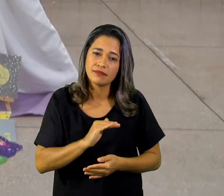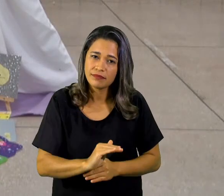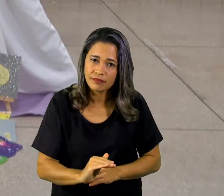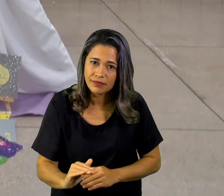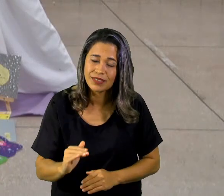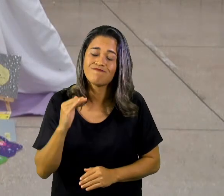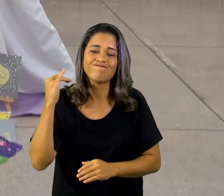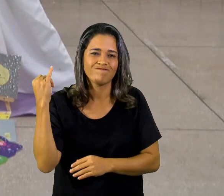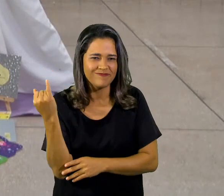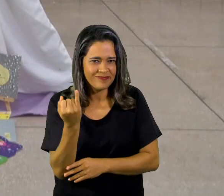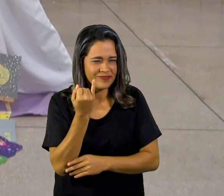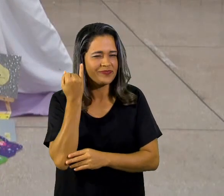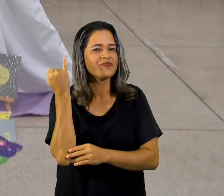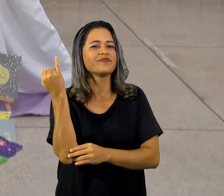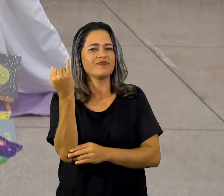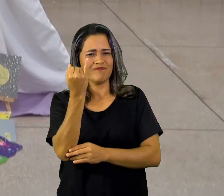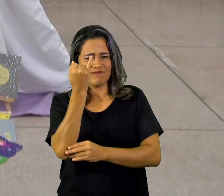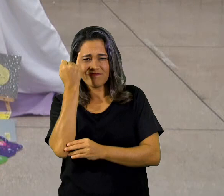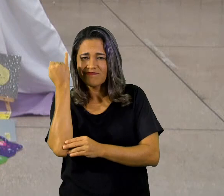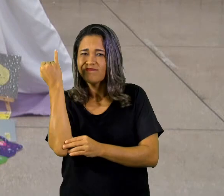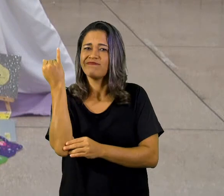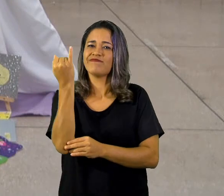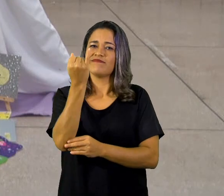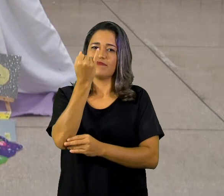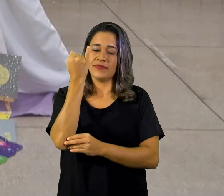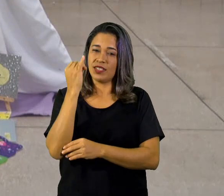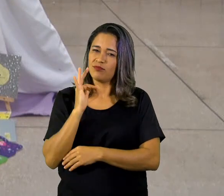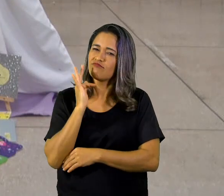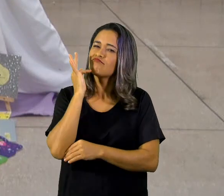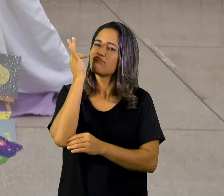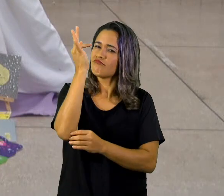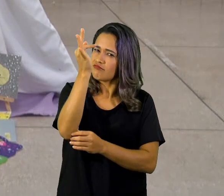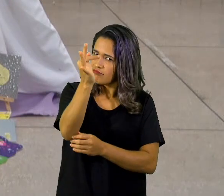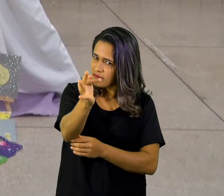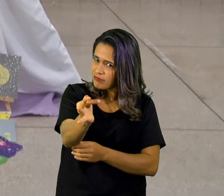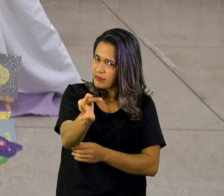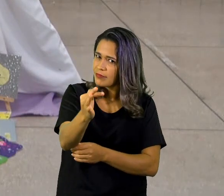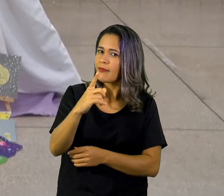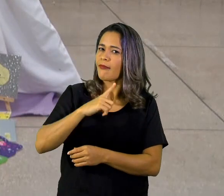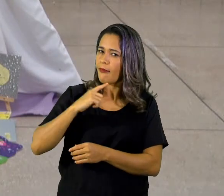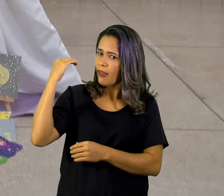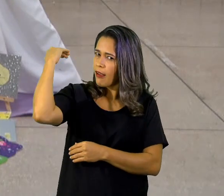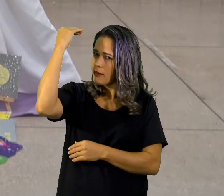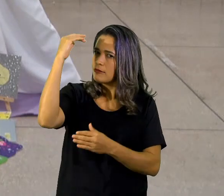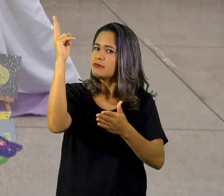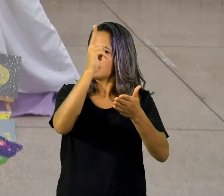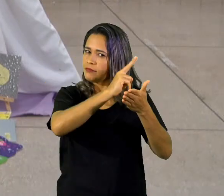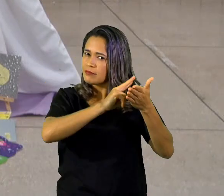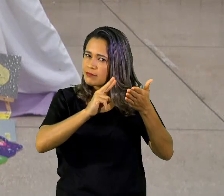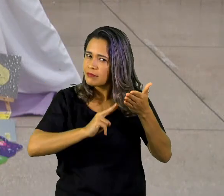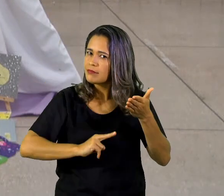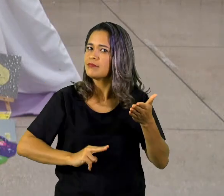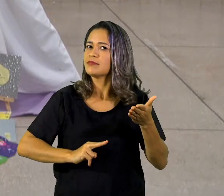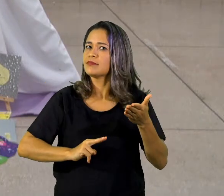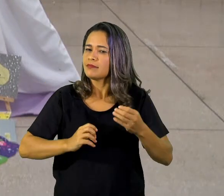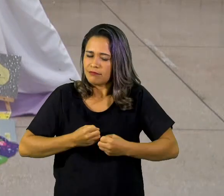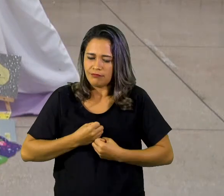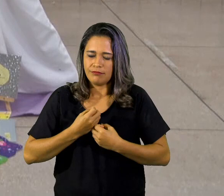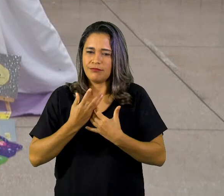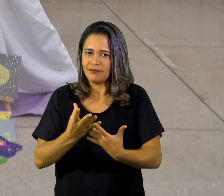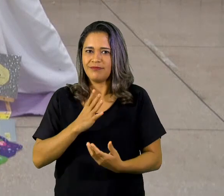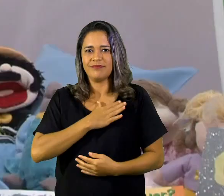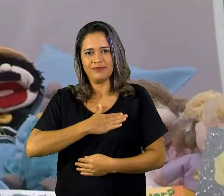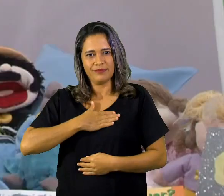muito importante para que no futuro tenhamos adultos leitores que realmente desperte esse